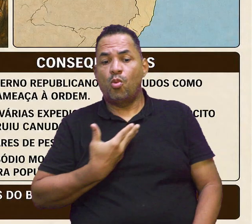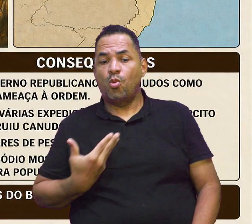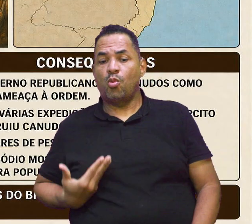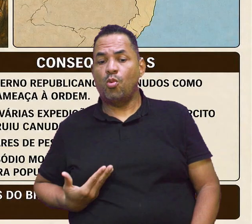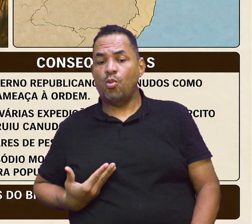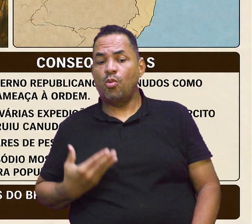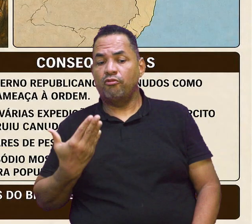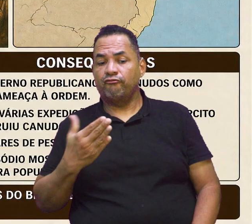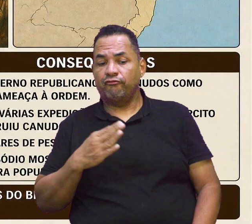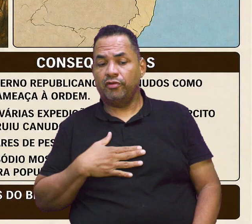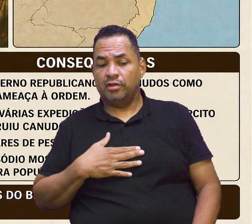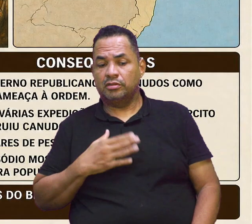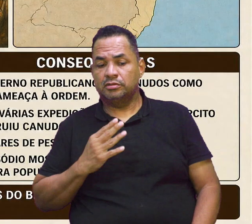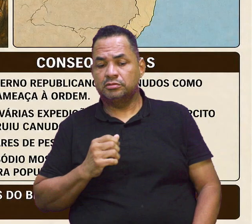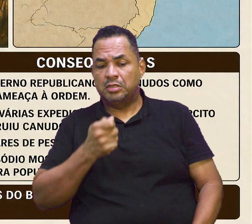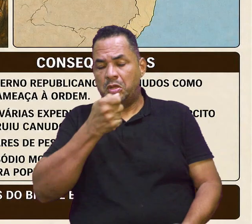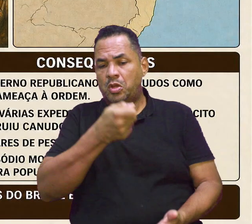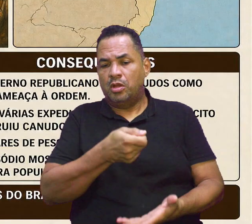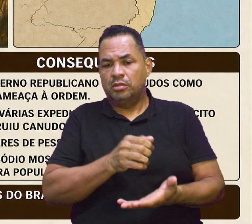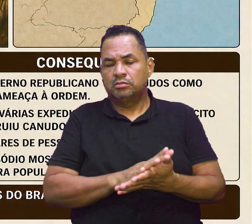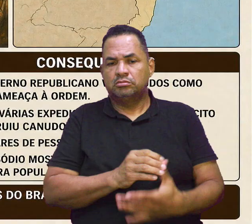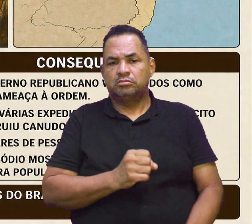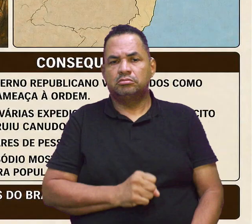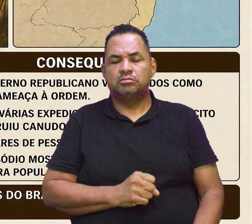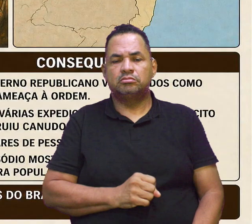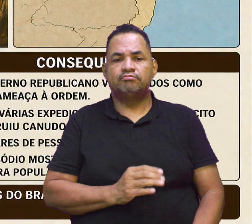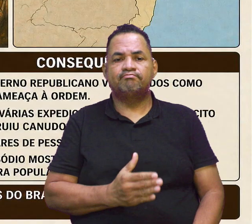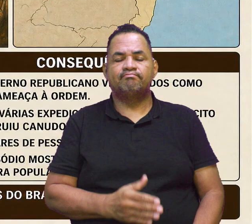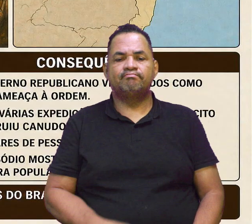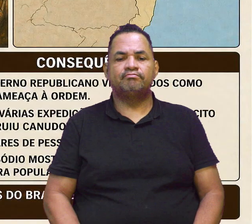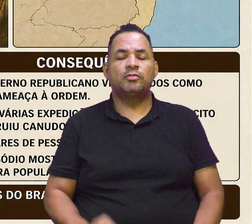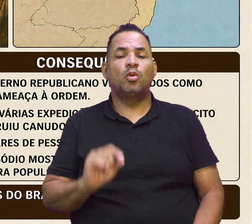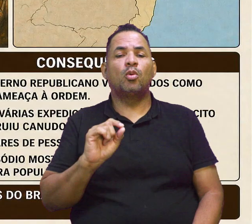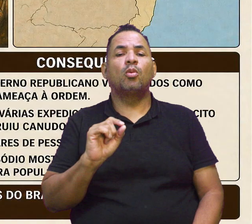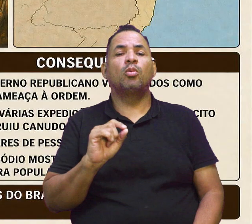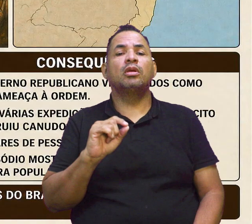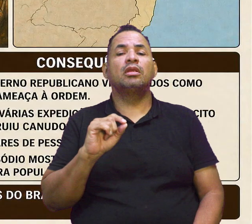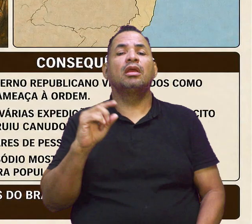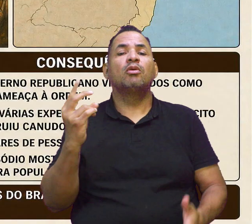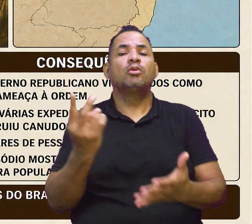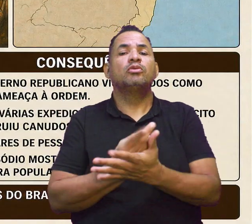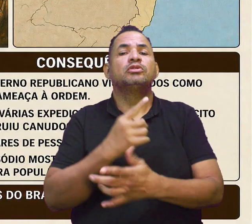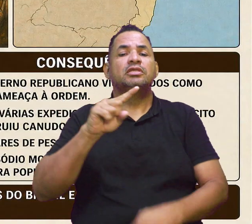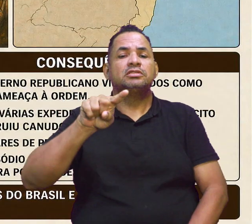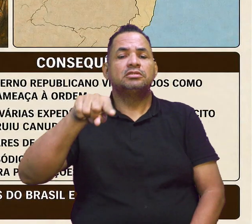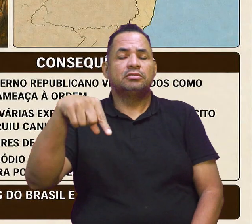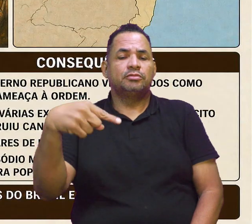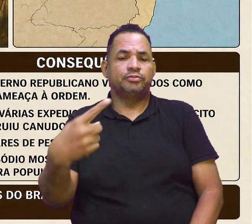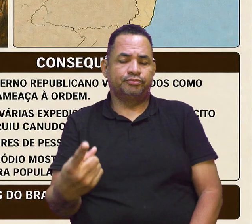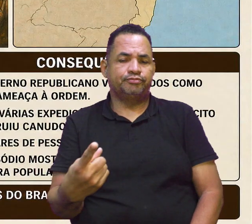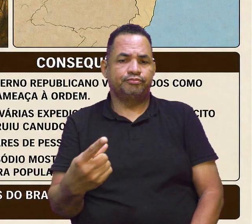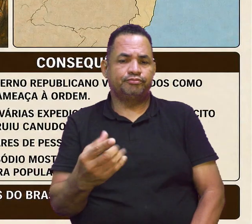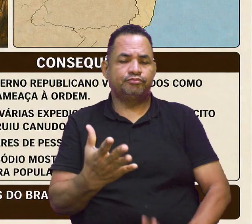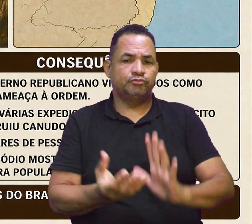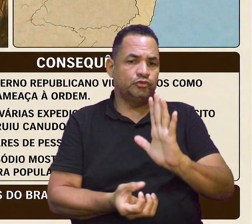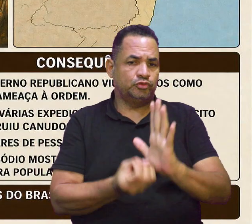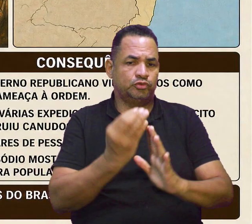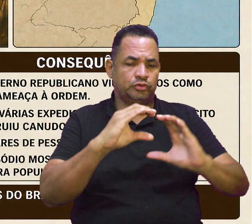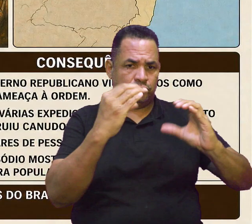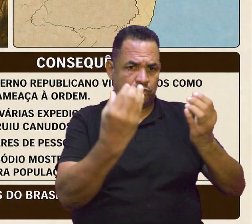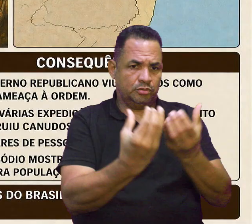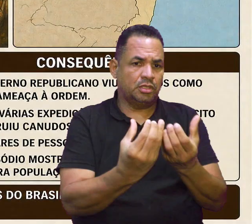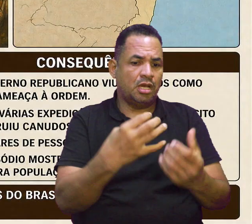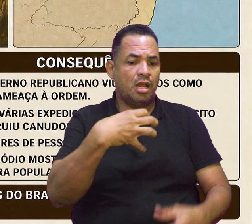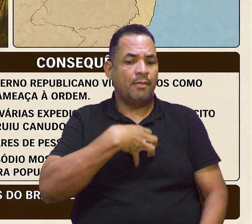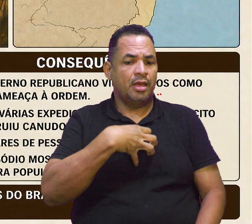autoridades republicanas. Então, qual que é a consequência de formar essa comunidade aí na Bahia?